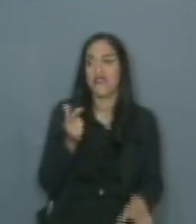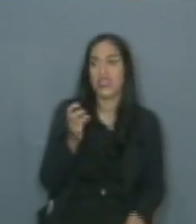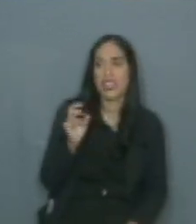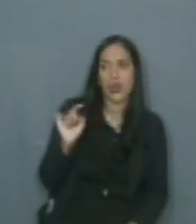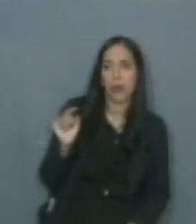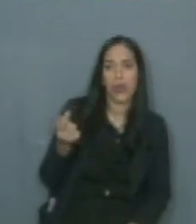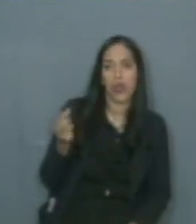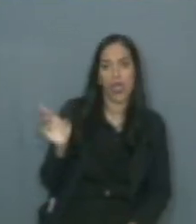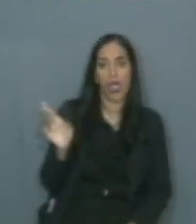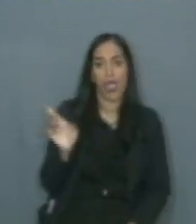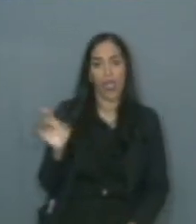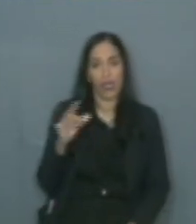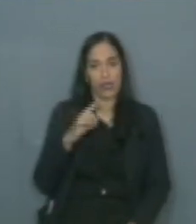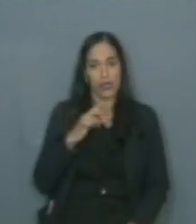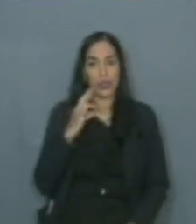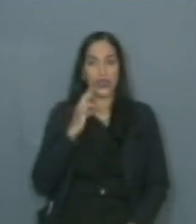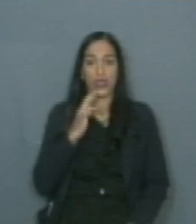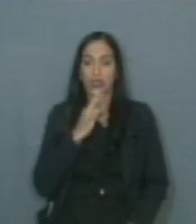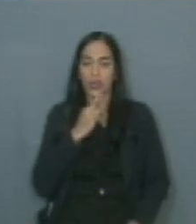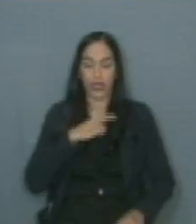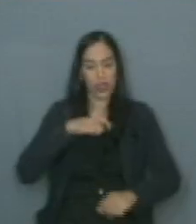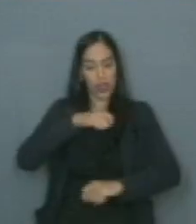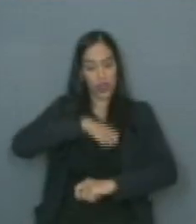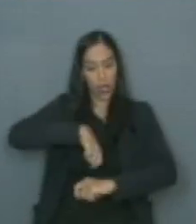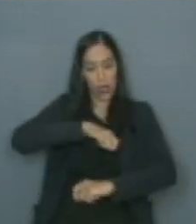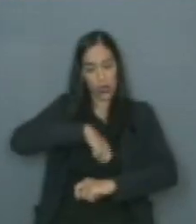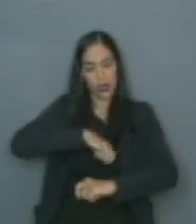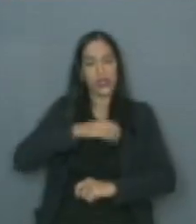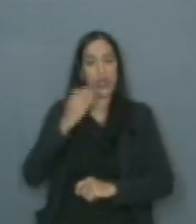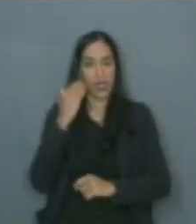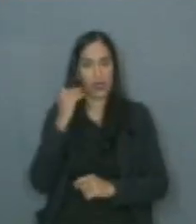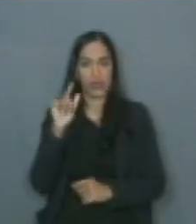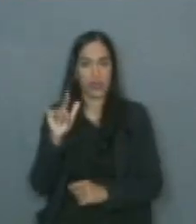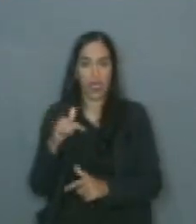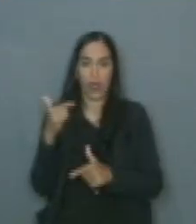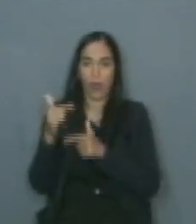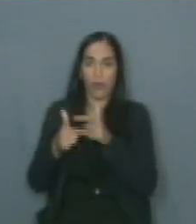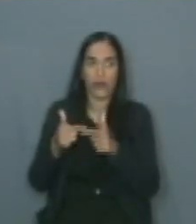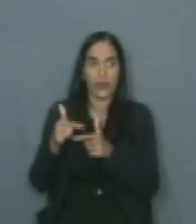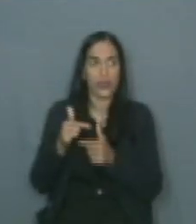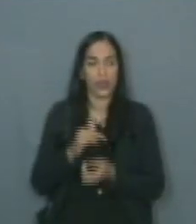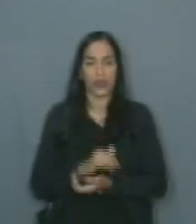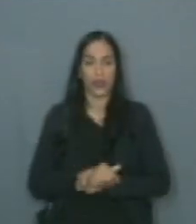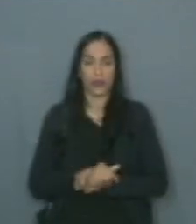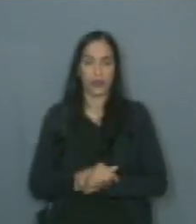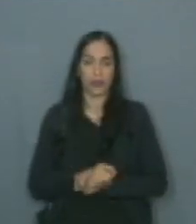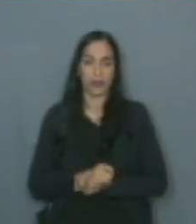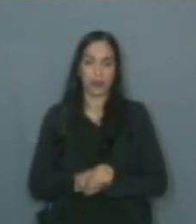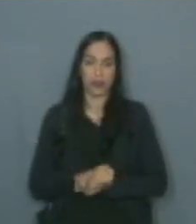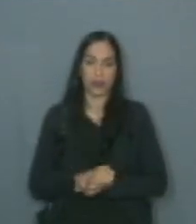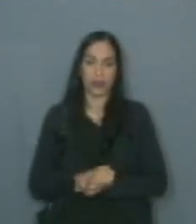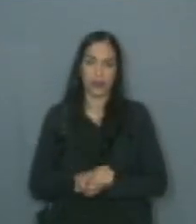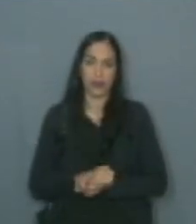mil. Eu sei porque eu tenho um restaurante, eu tenho uma cozinha, eu sei como é que funciona. Largado, como vocês podem ver.